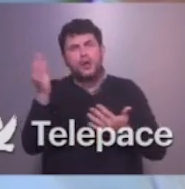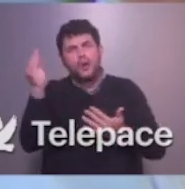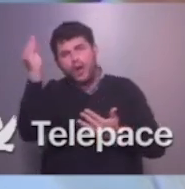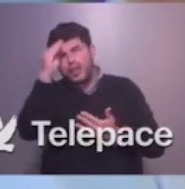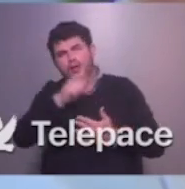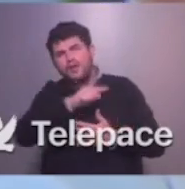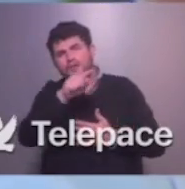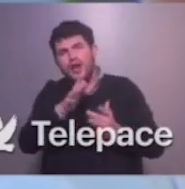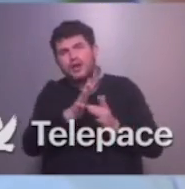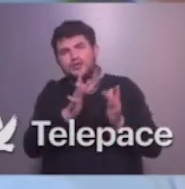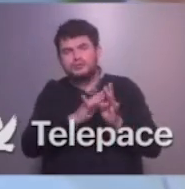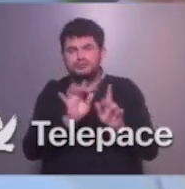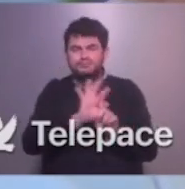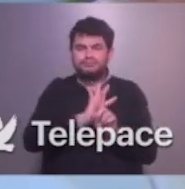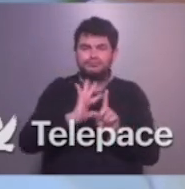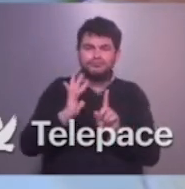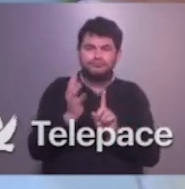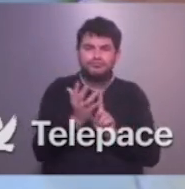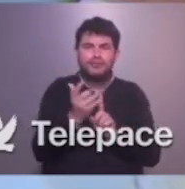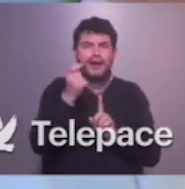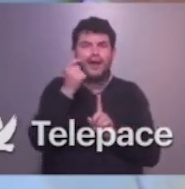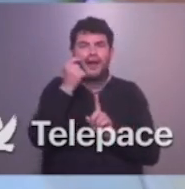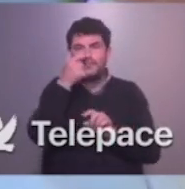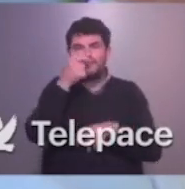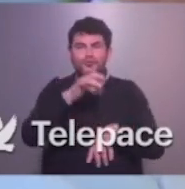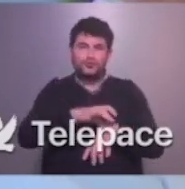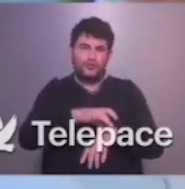Jesus estava sempre cercado de doentes.